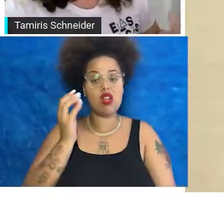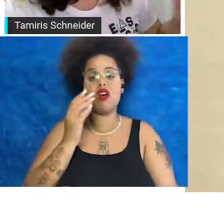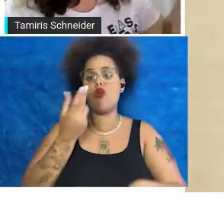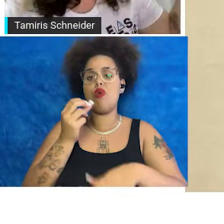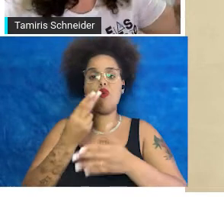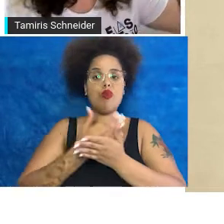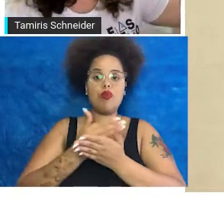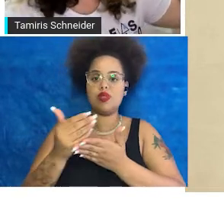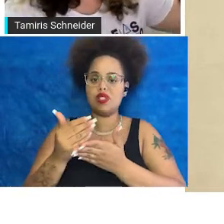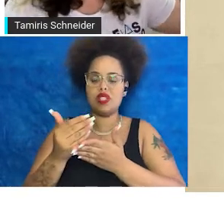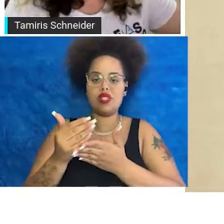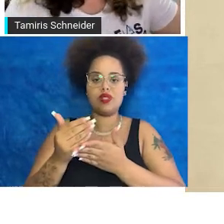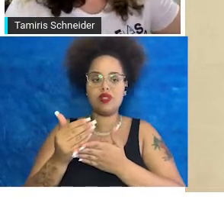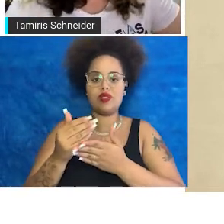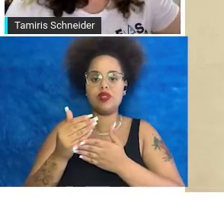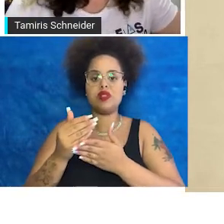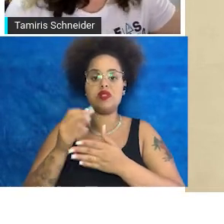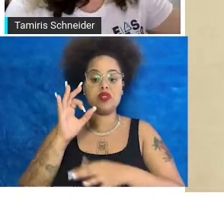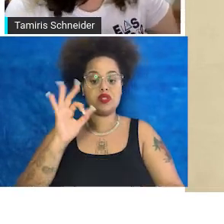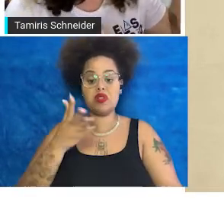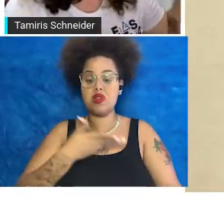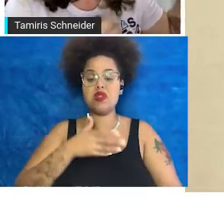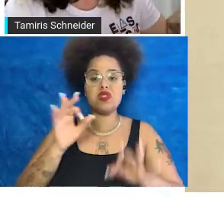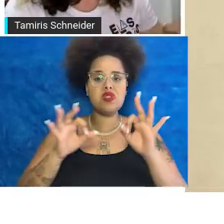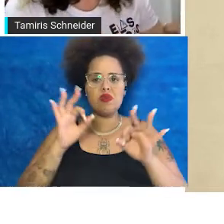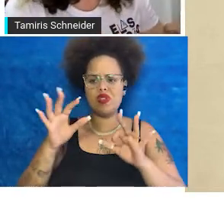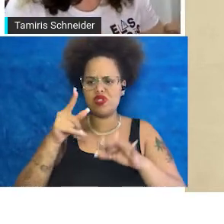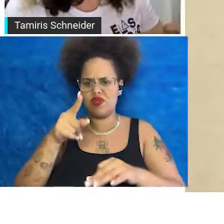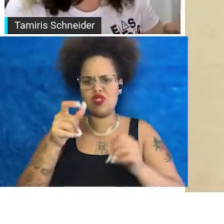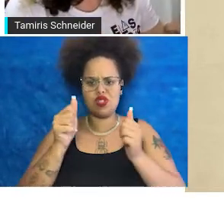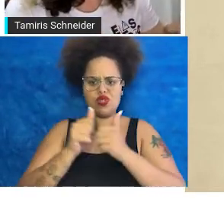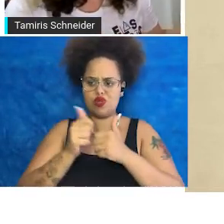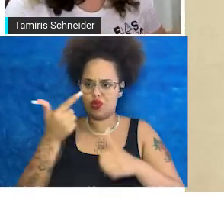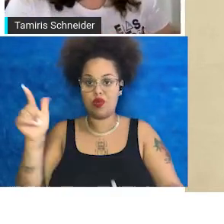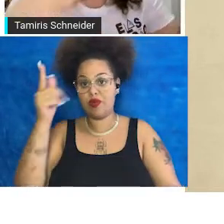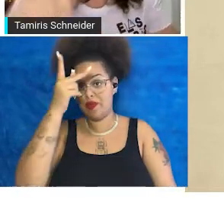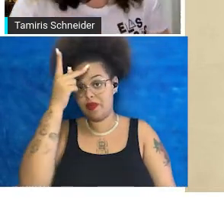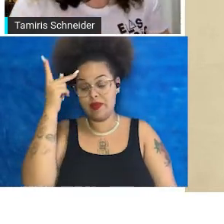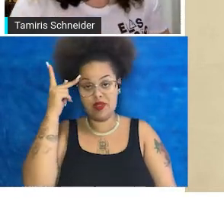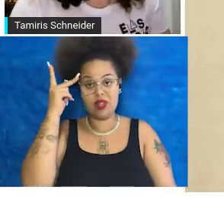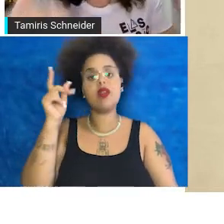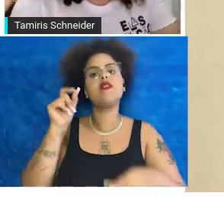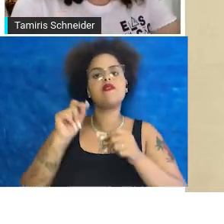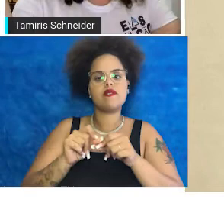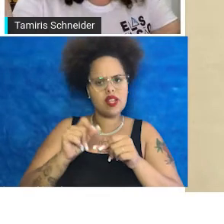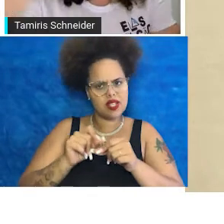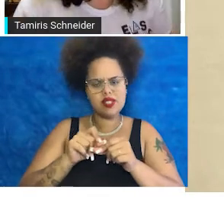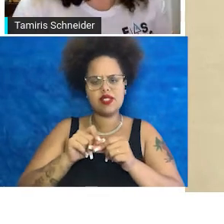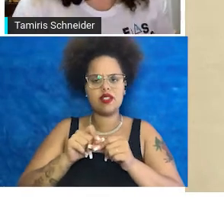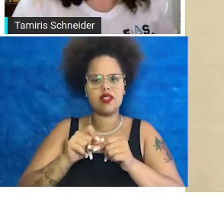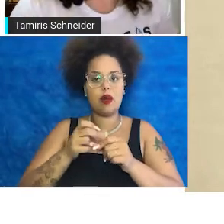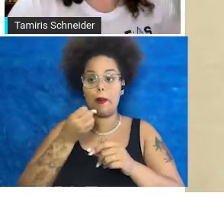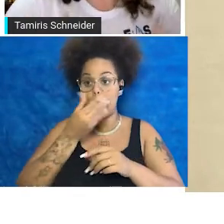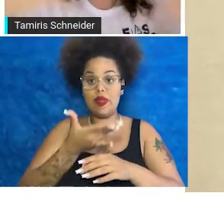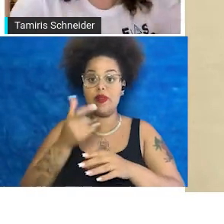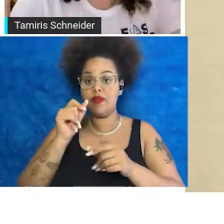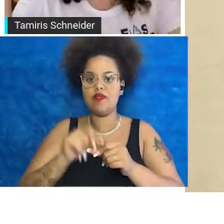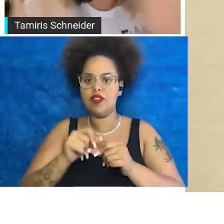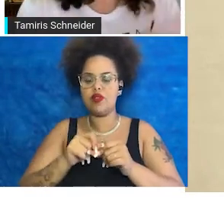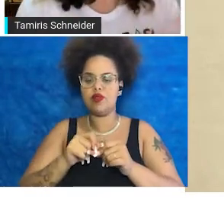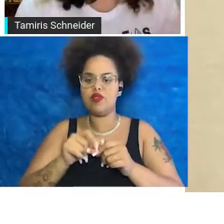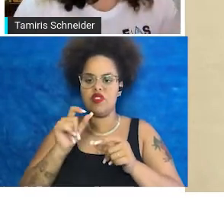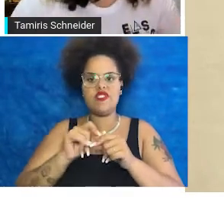esteja começando com o seu amiguinho somente, tipo você e a outra pessoa, faça bem feito.